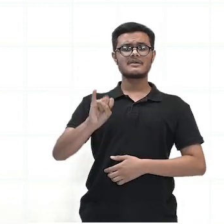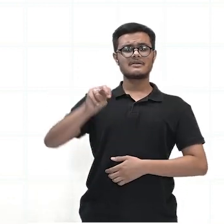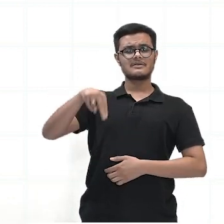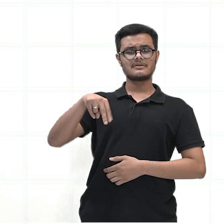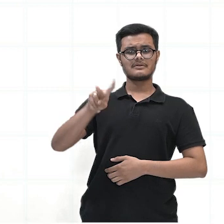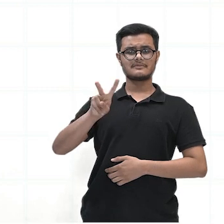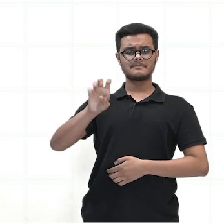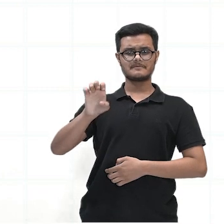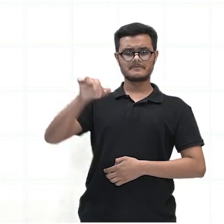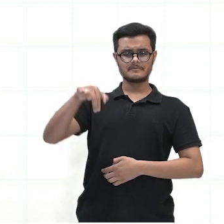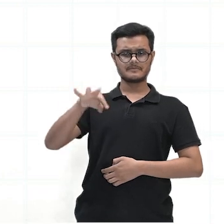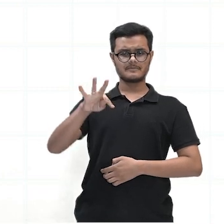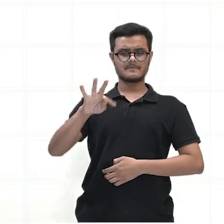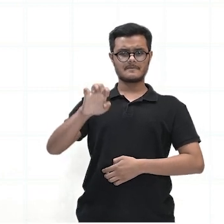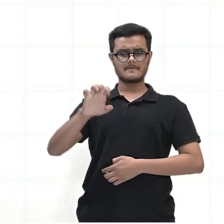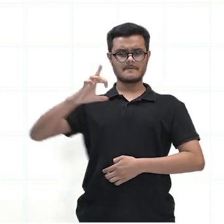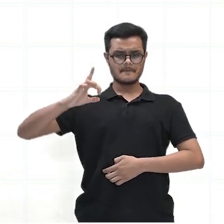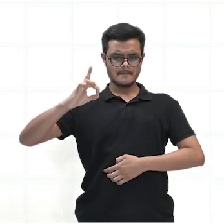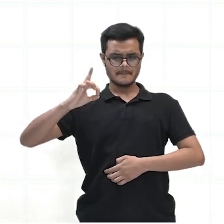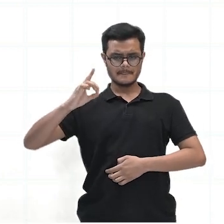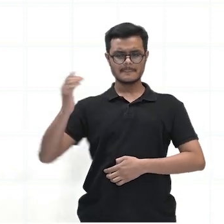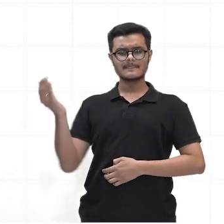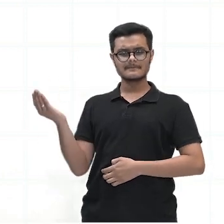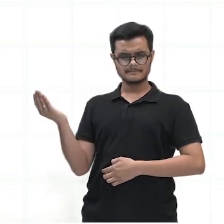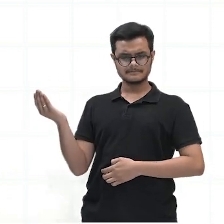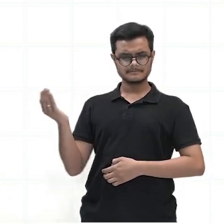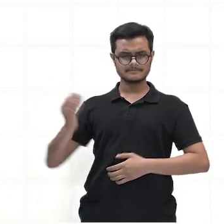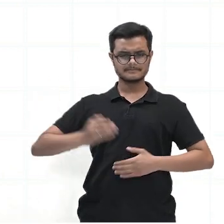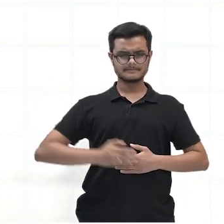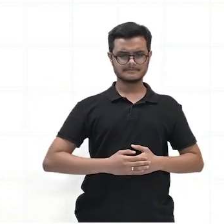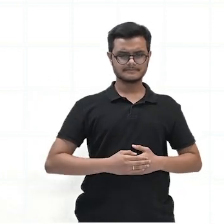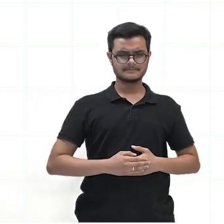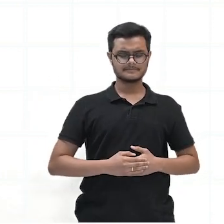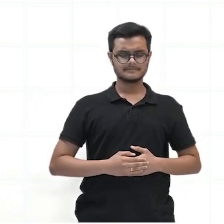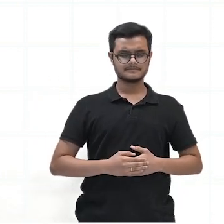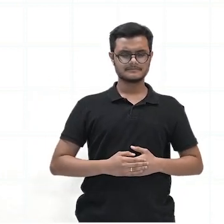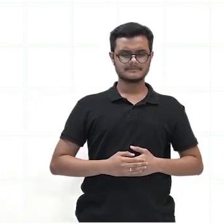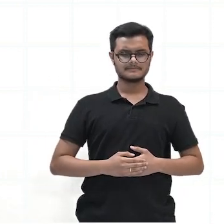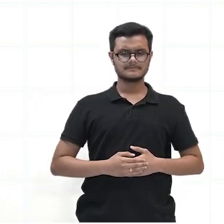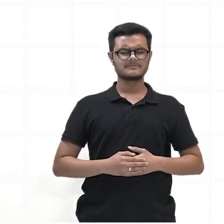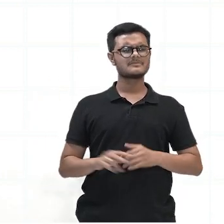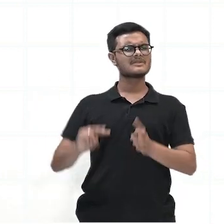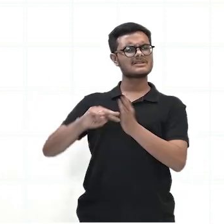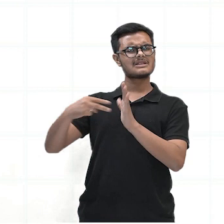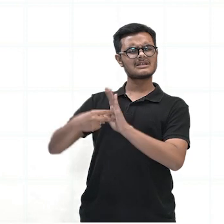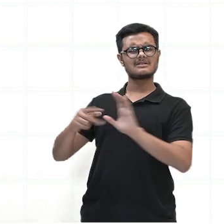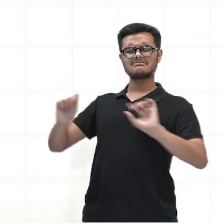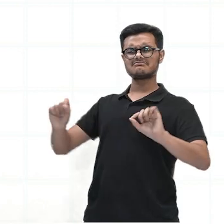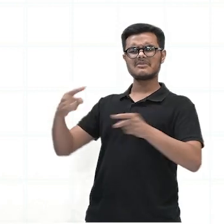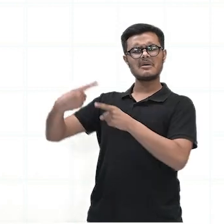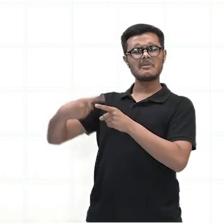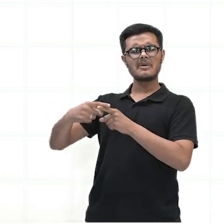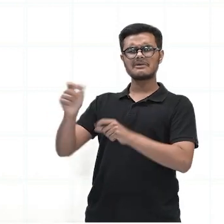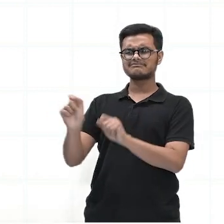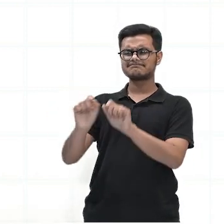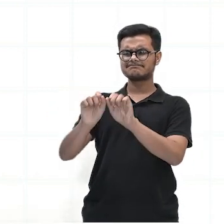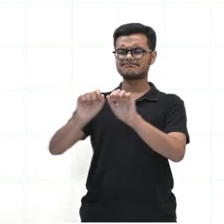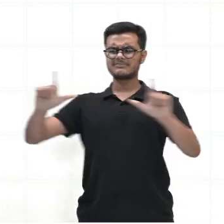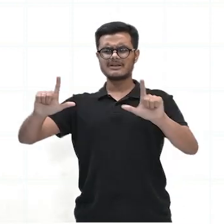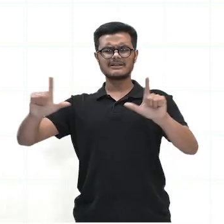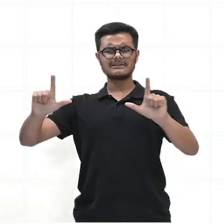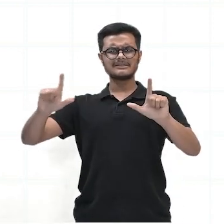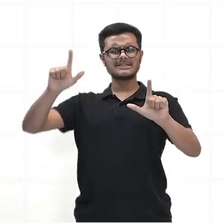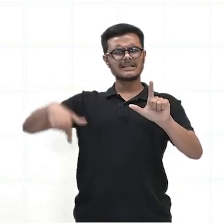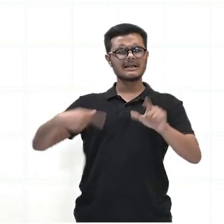do nosso texto aí, que é a palavra invented. Por que será que ela está destacada? Depois mais a gente vai